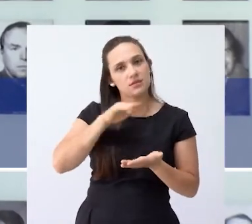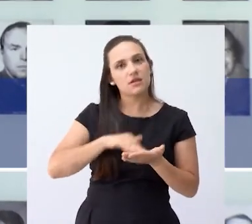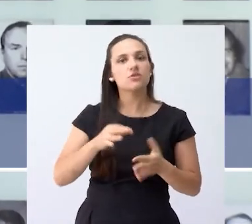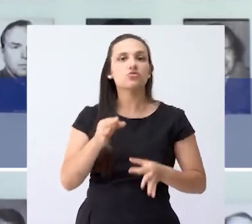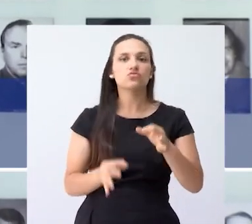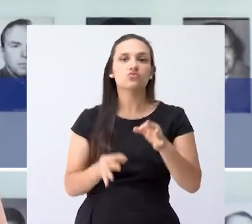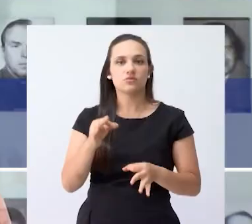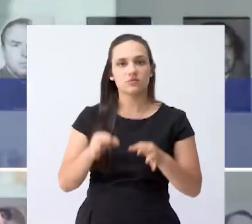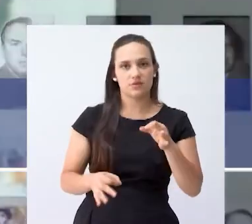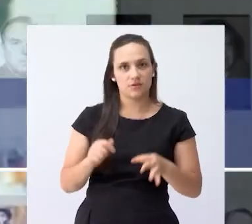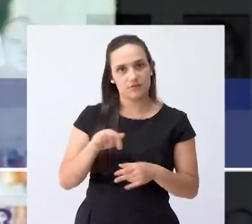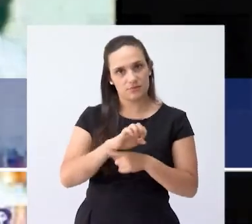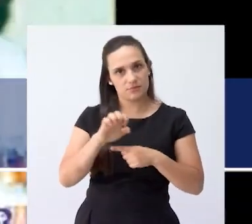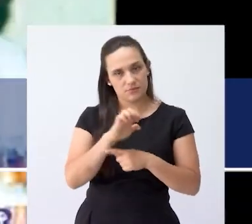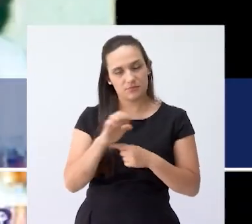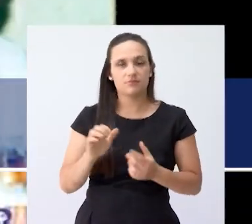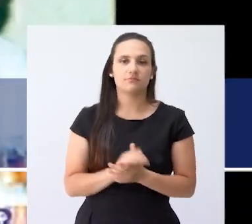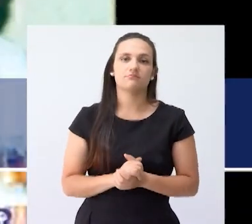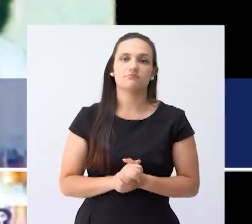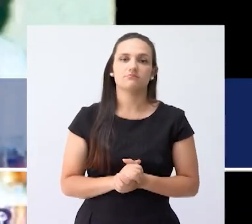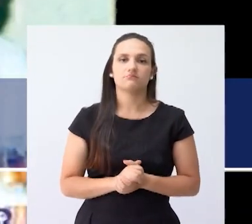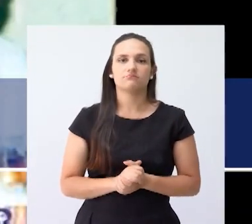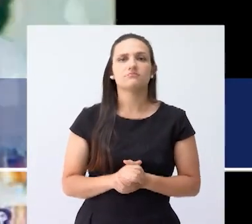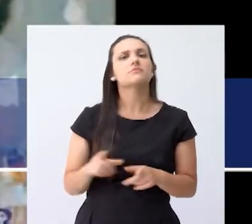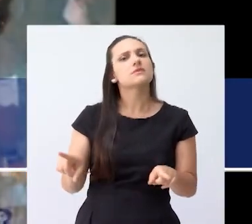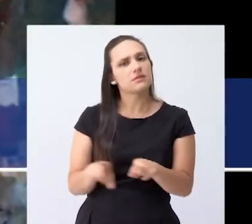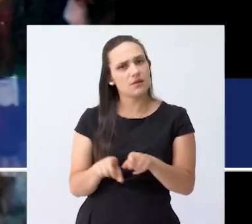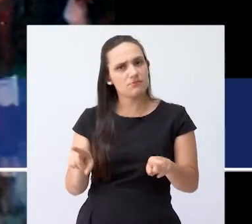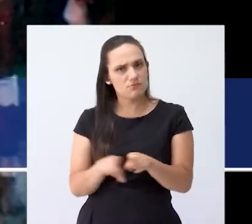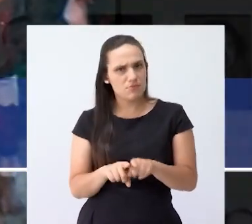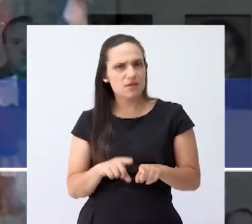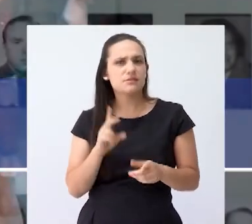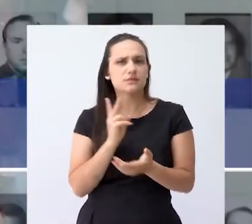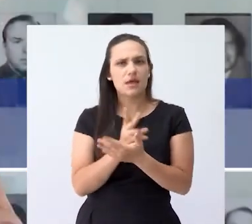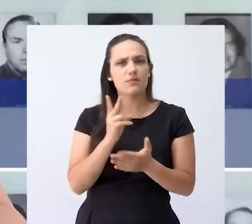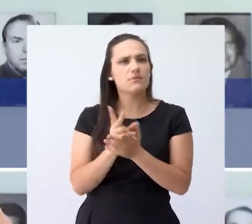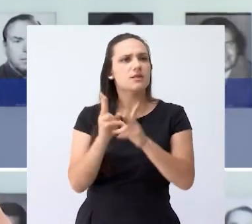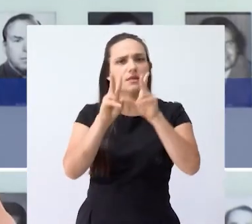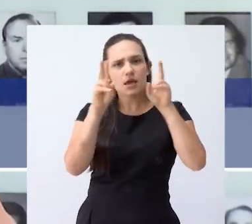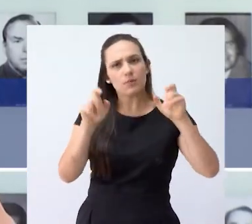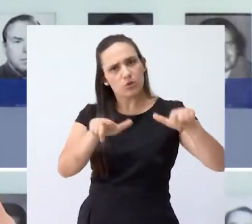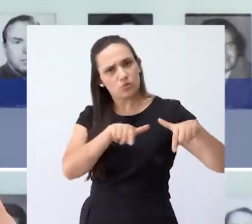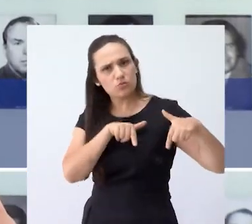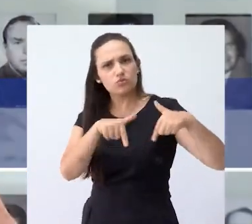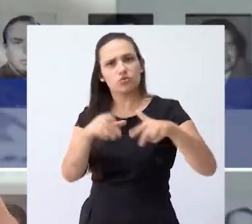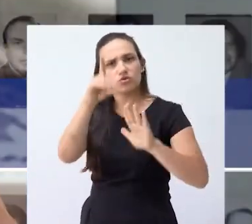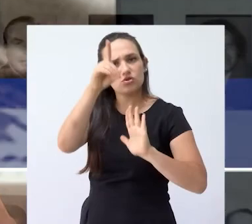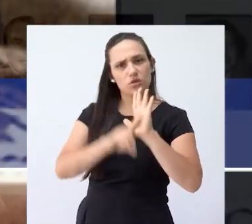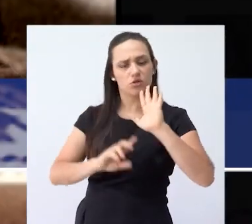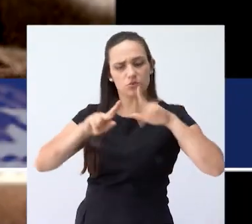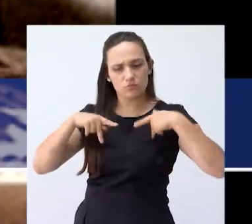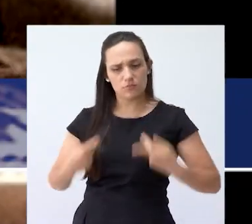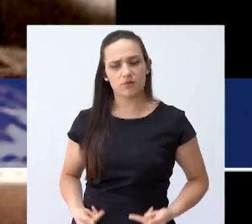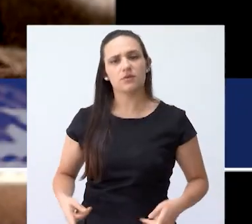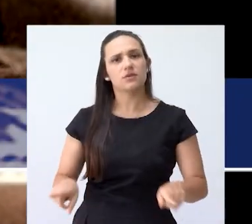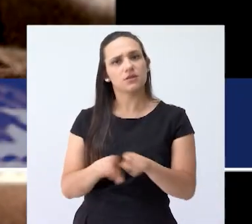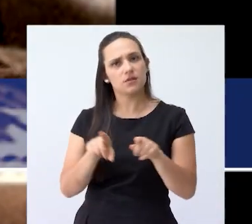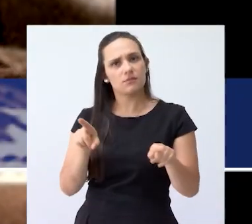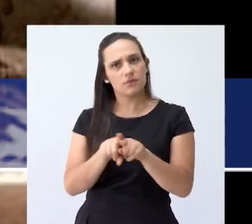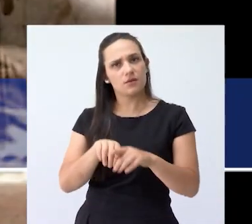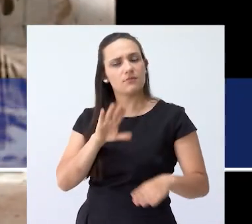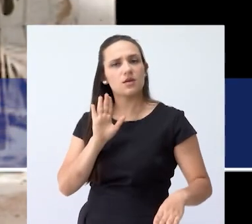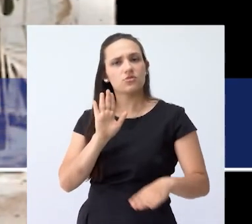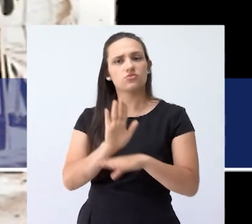suplente de senador e assumiu a Secretaria de Justiça do Estado. Teve a sua trajetória marcada pela defesa dos